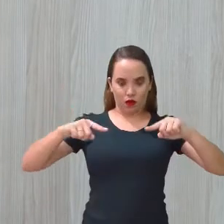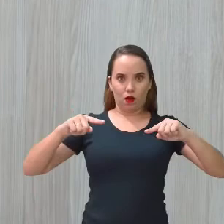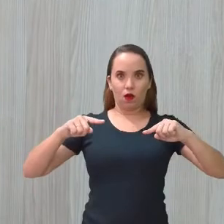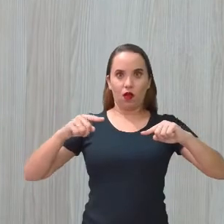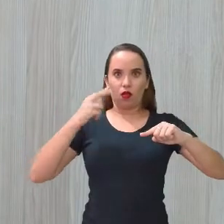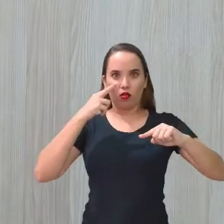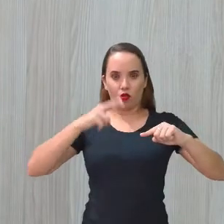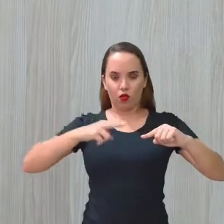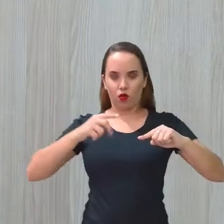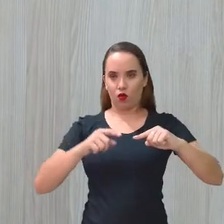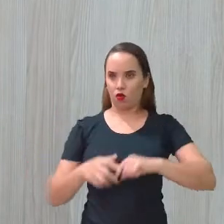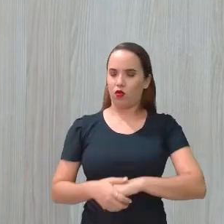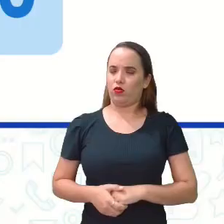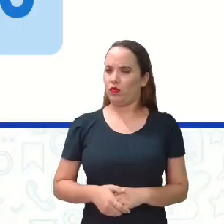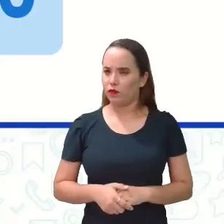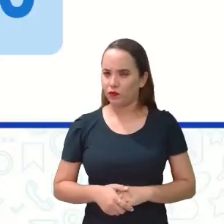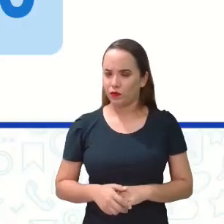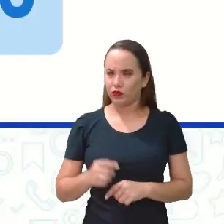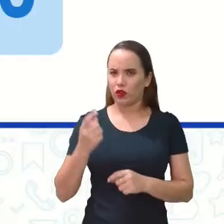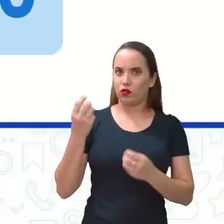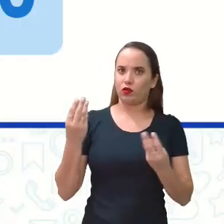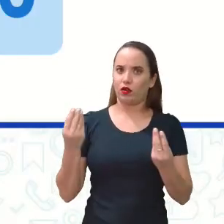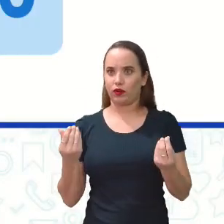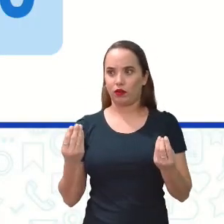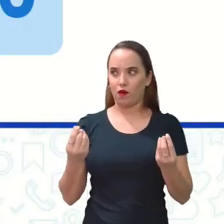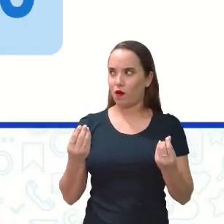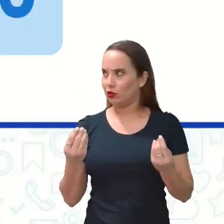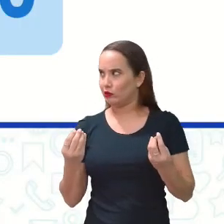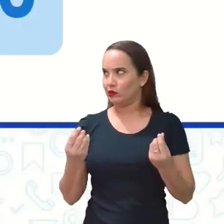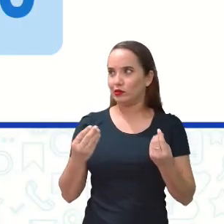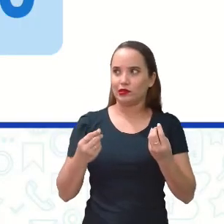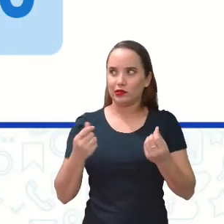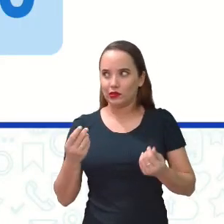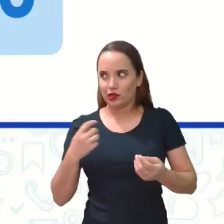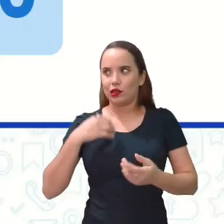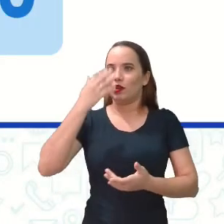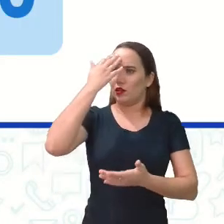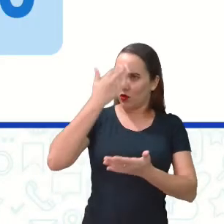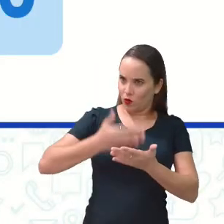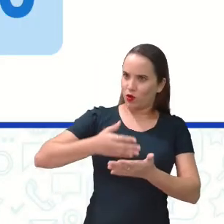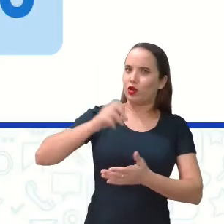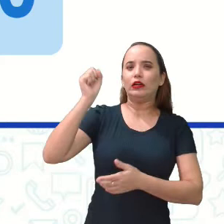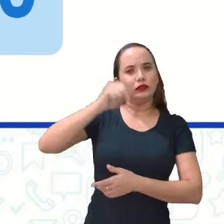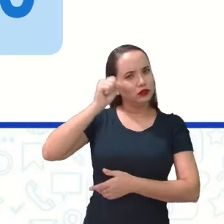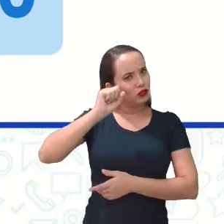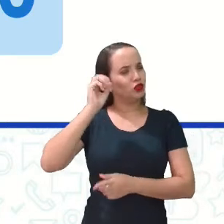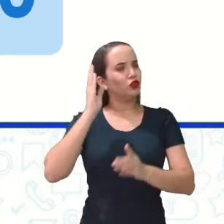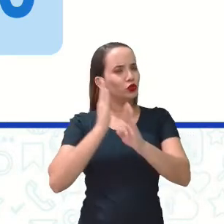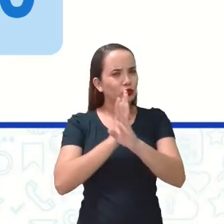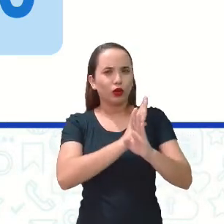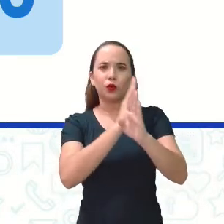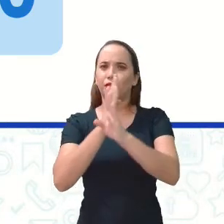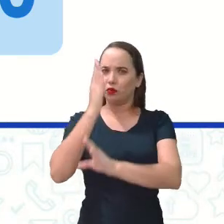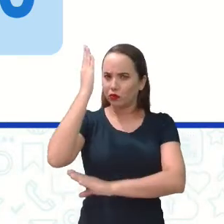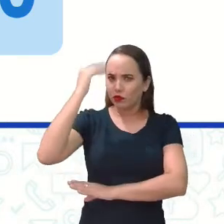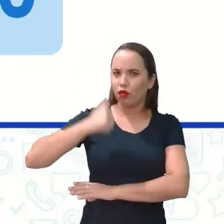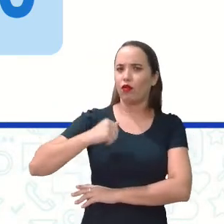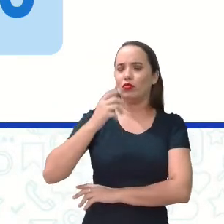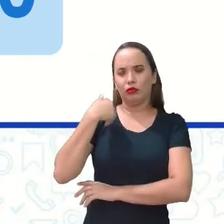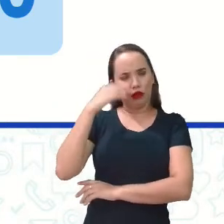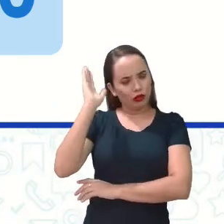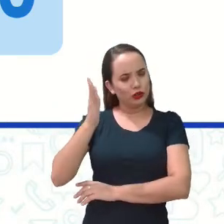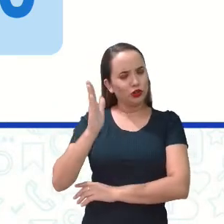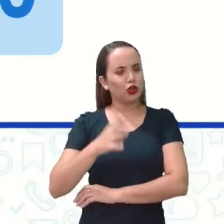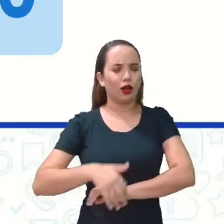olha a equação de baixo, eu já fico tendenciosa aí, viu, professor? Eu já estou achando que uma